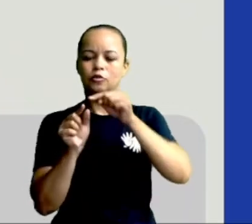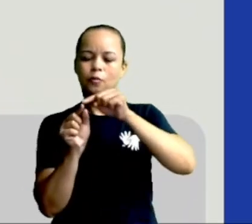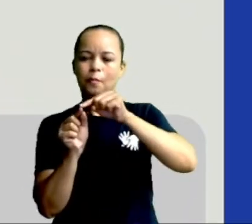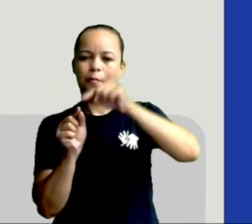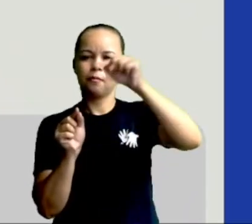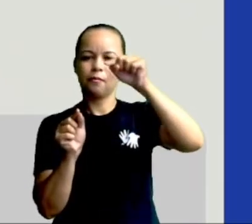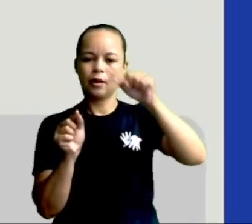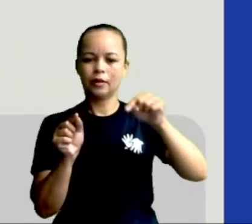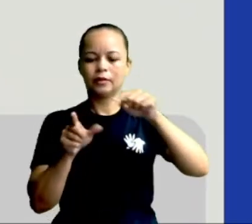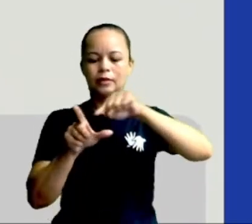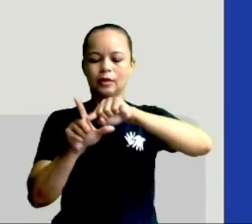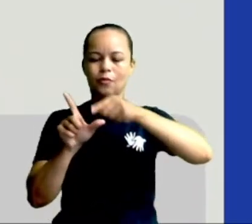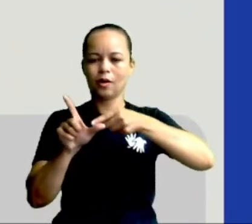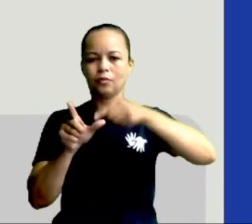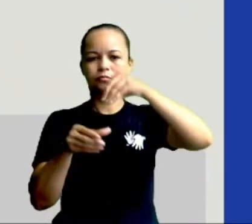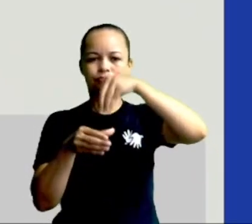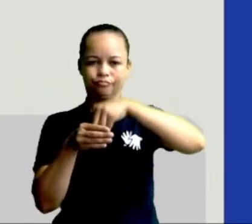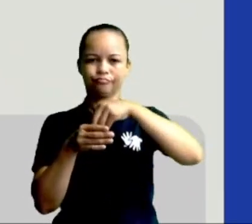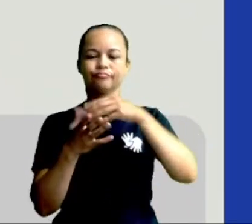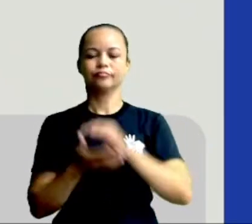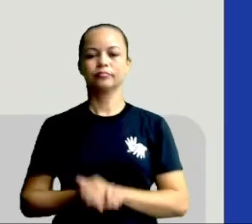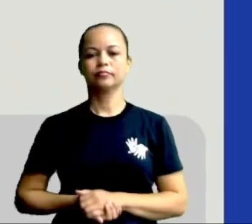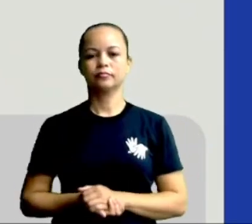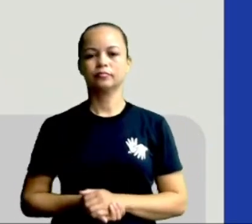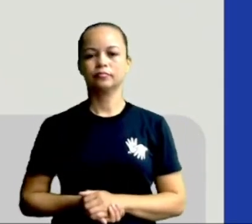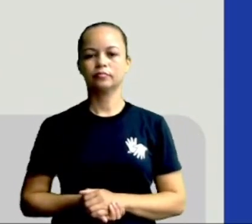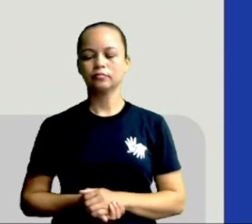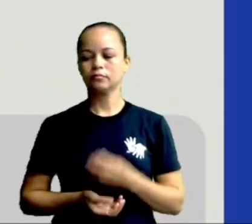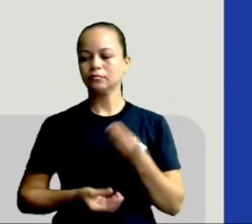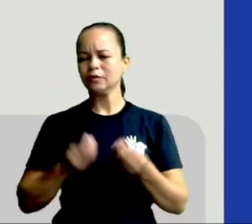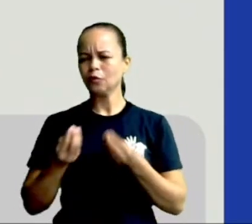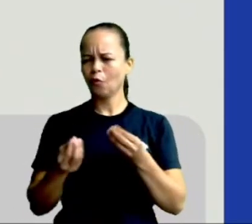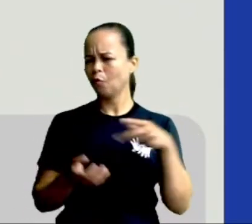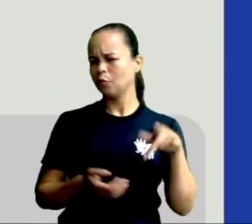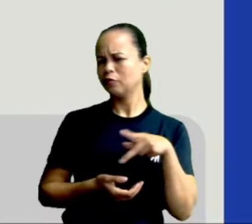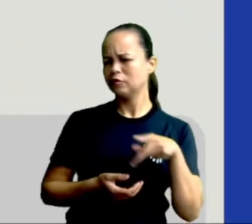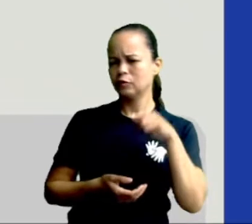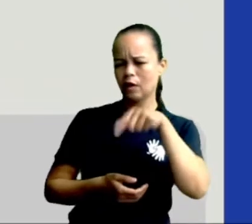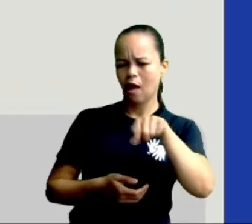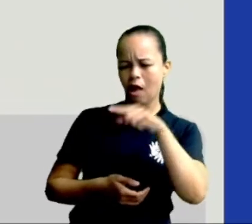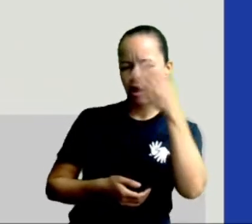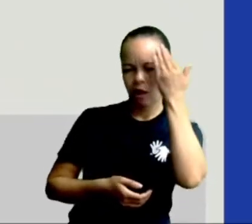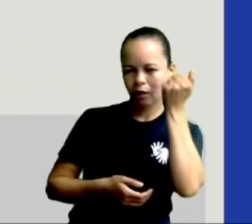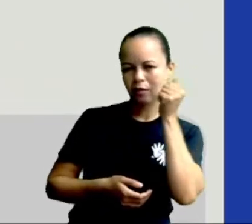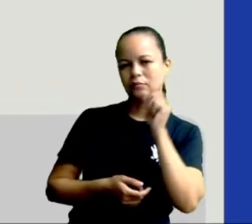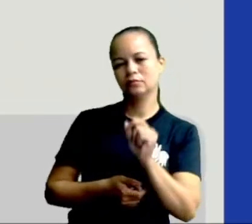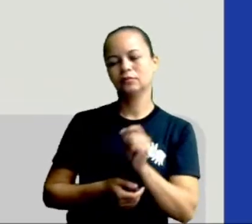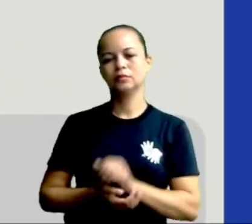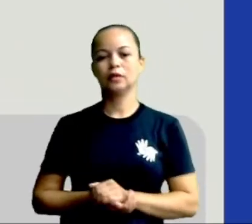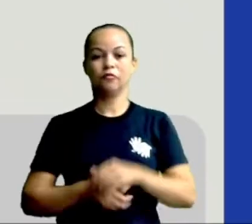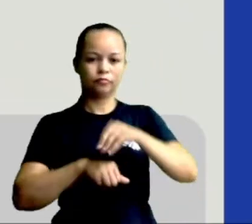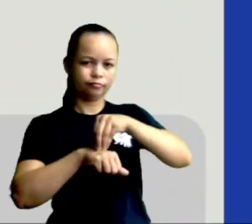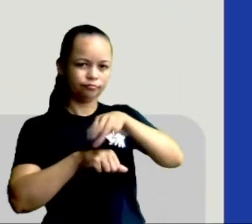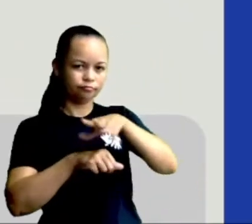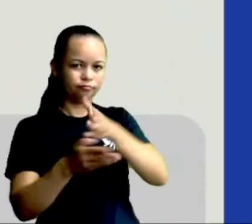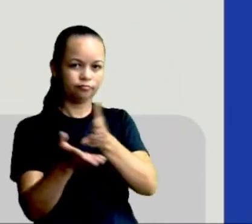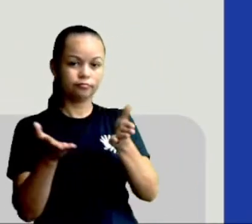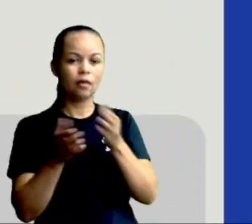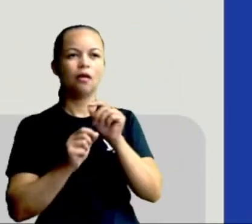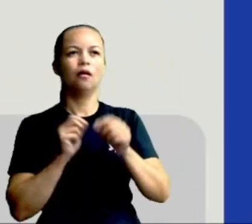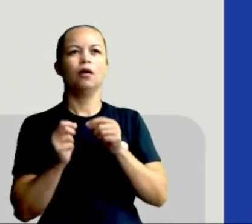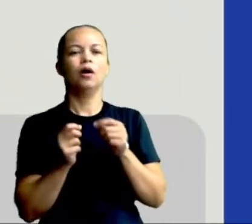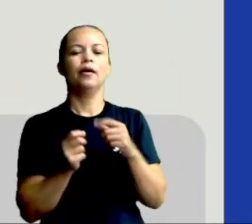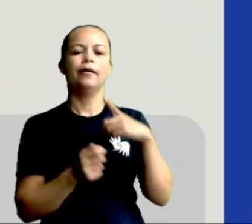medida dos ângulos internos, né? E como a senhora sabe disso, professora? Vou dar uma dica. O triângulo,